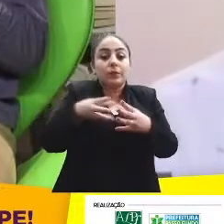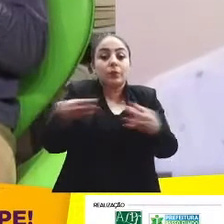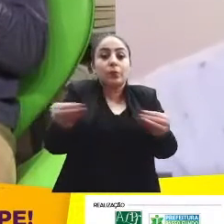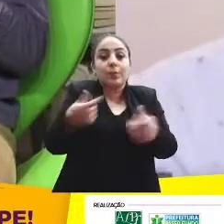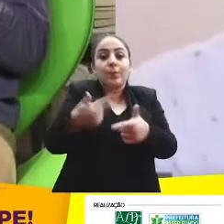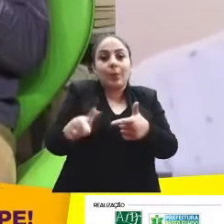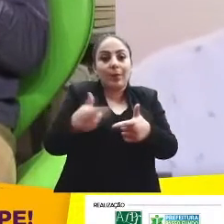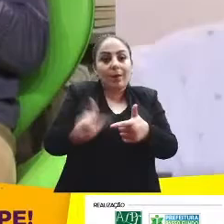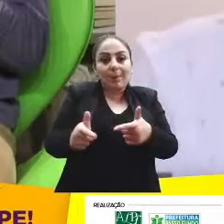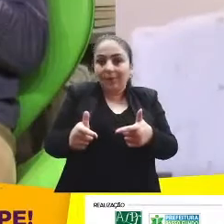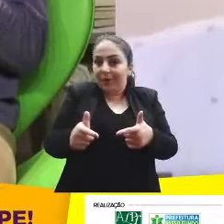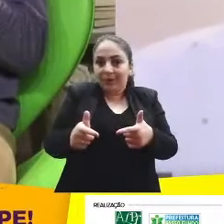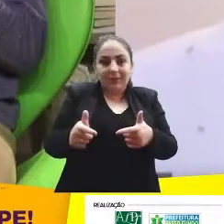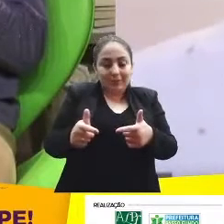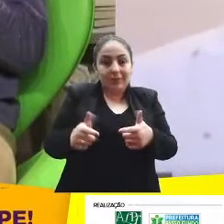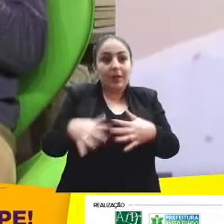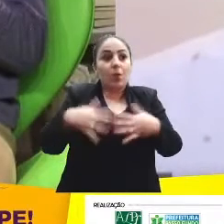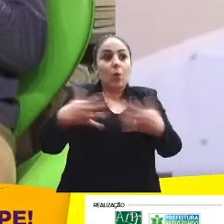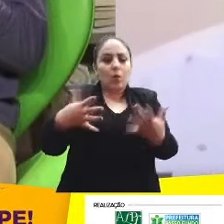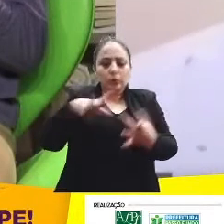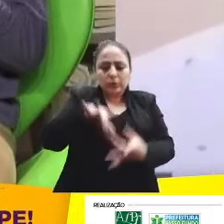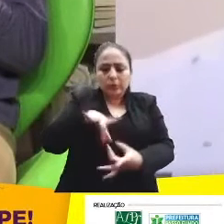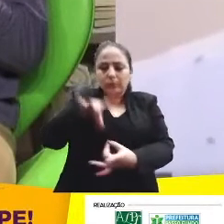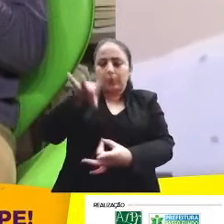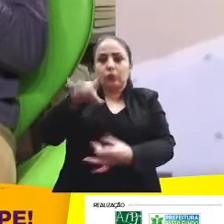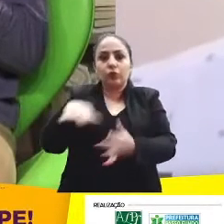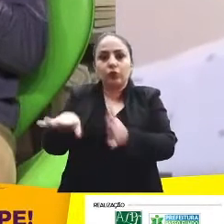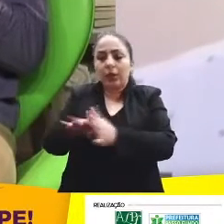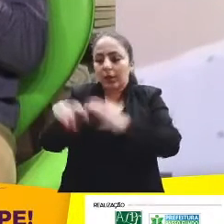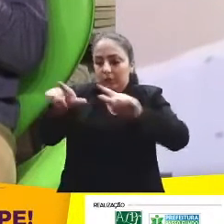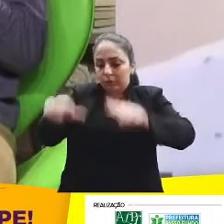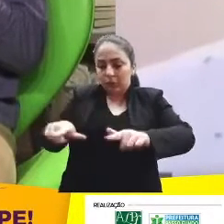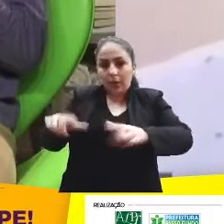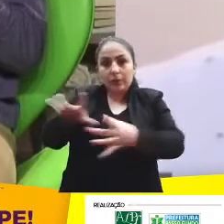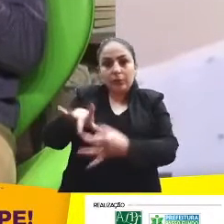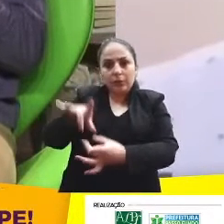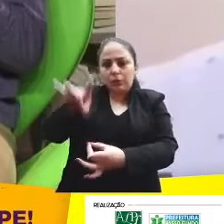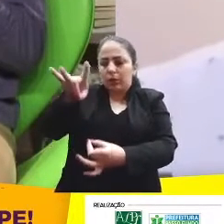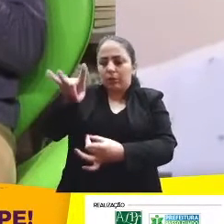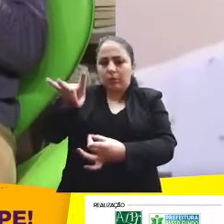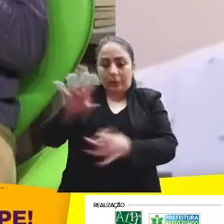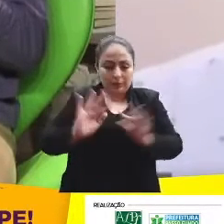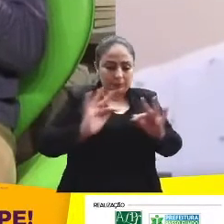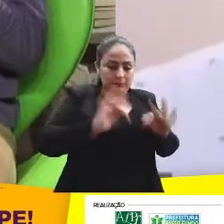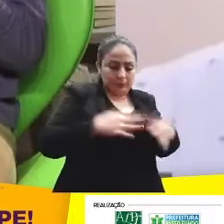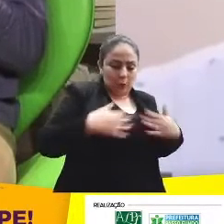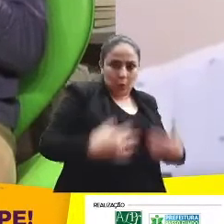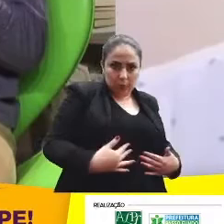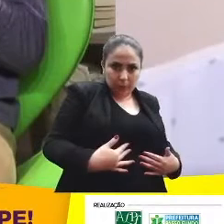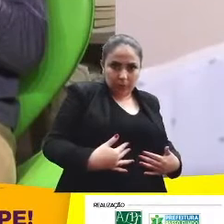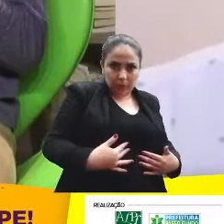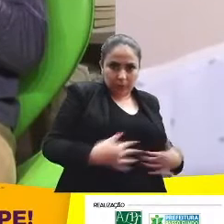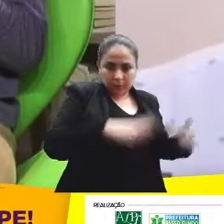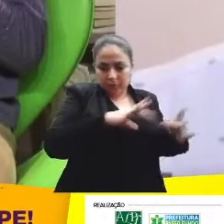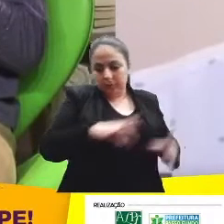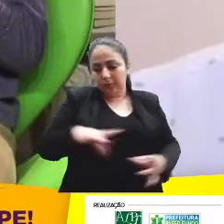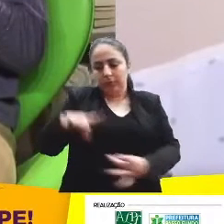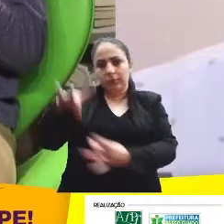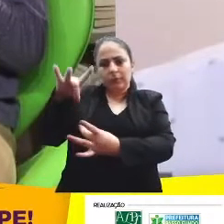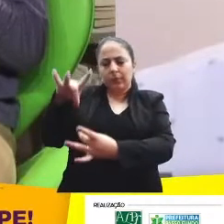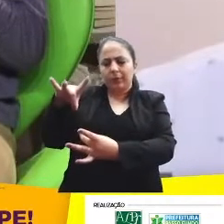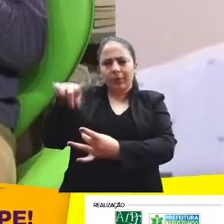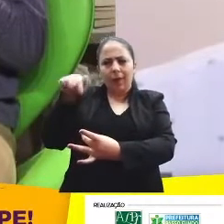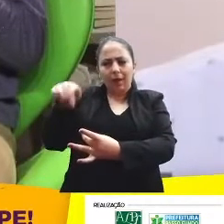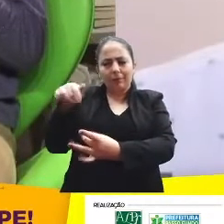nós temos. E aí quando o espírito chega no mundo espiritual, abandona o corpo físico, e aí percebe que ele não